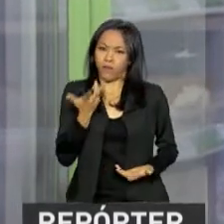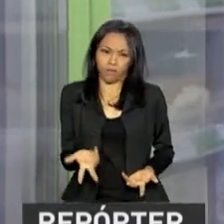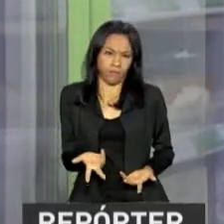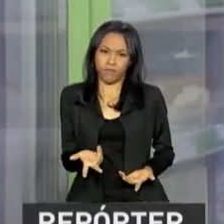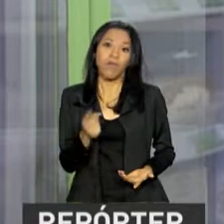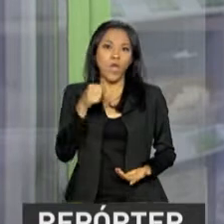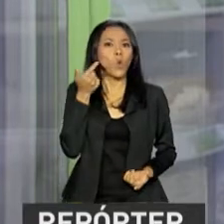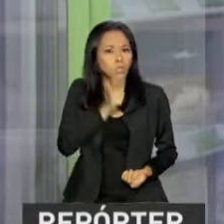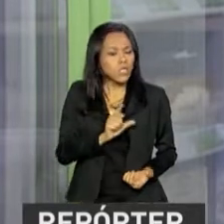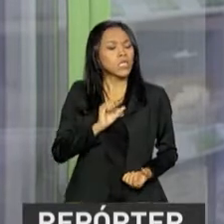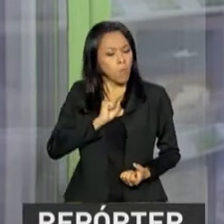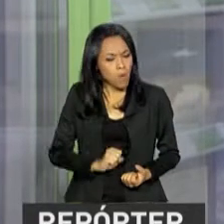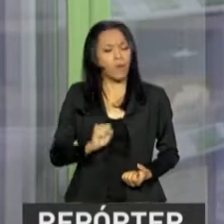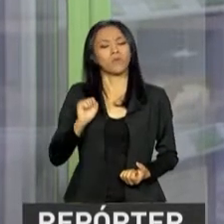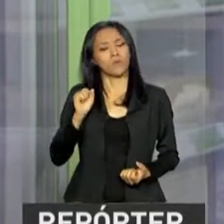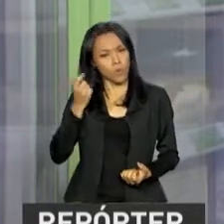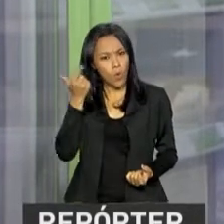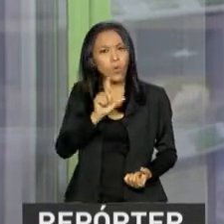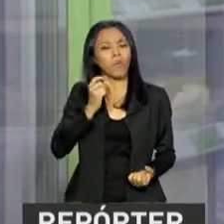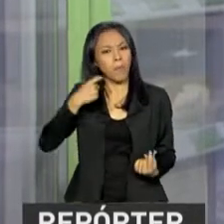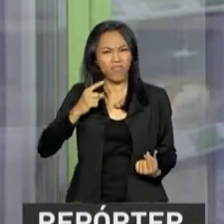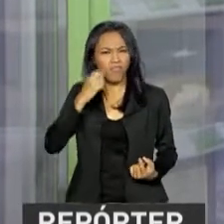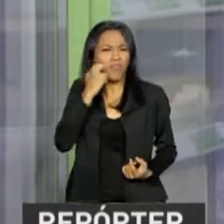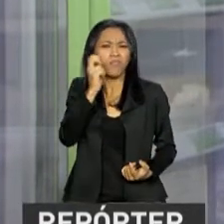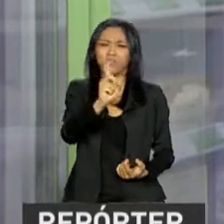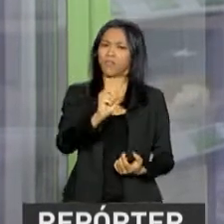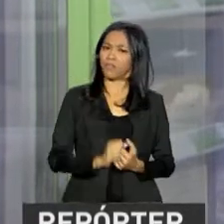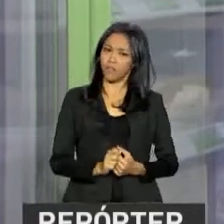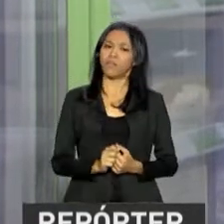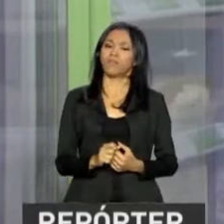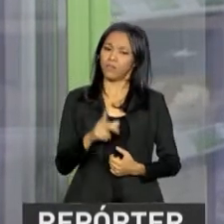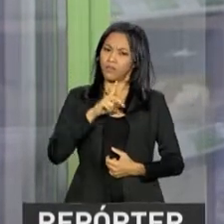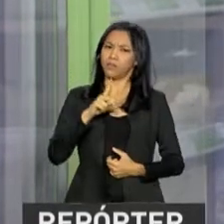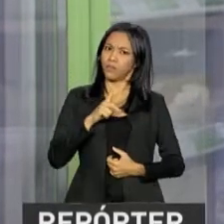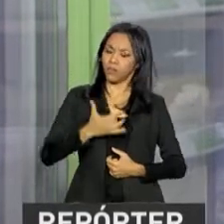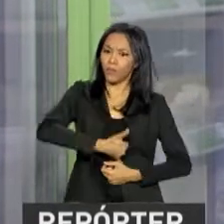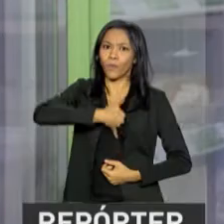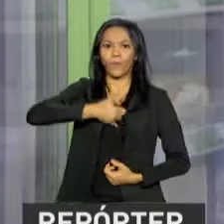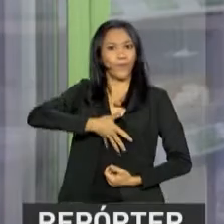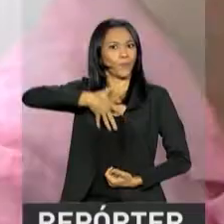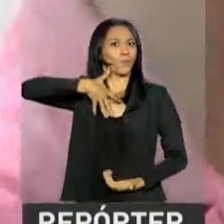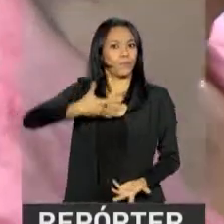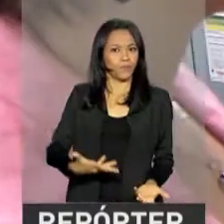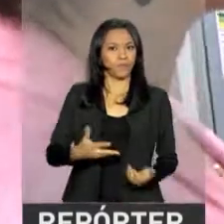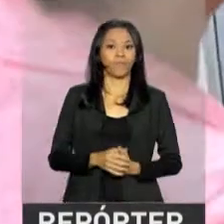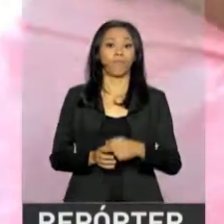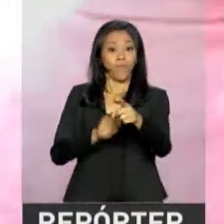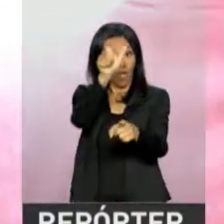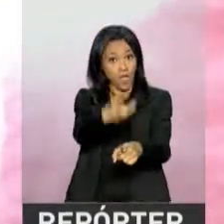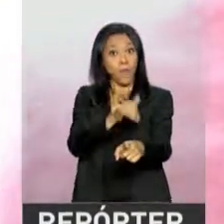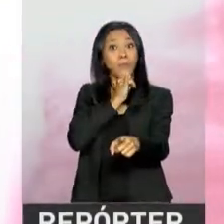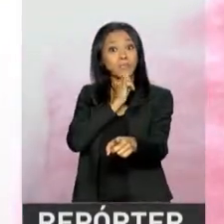consegui eu posso eu sou campeã e conquistei não tem que ter vergonha tem que ter orgulho disso né jordânia é um